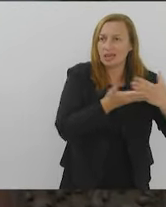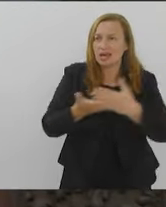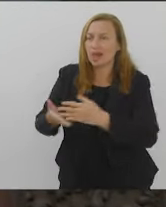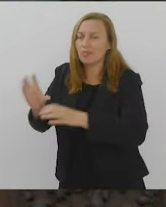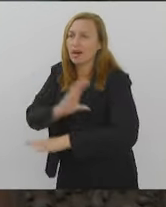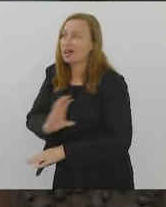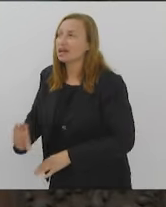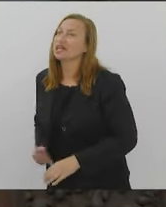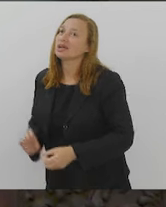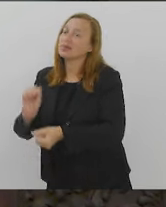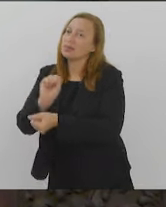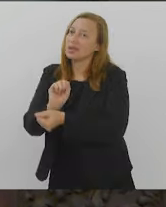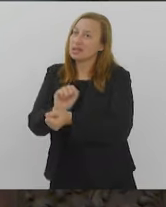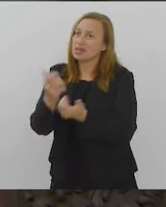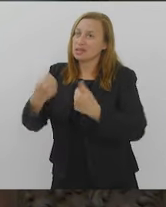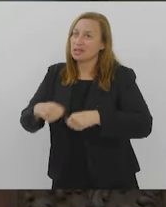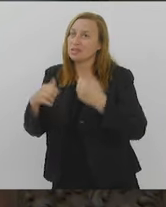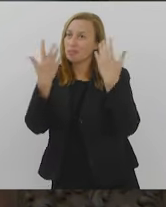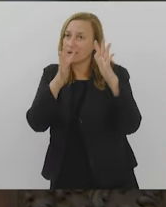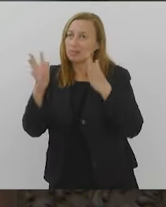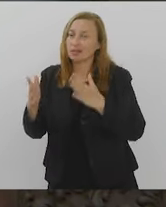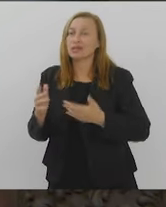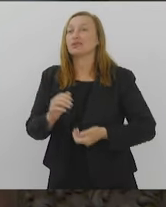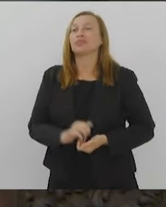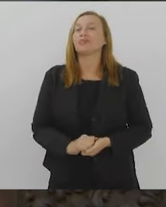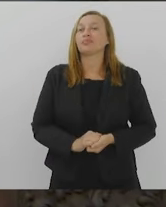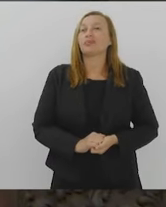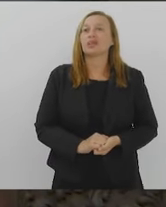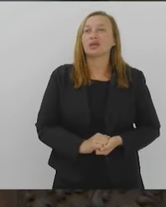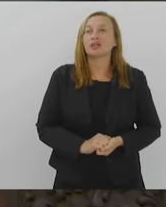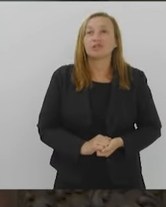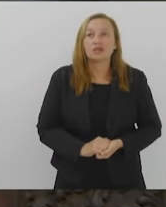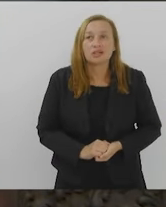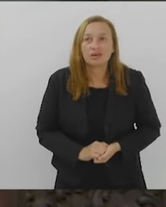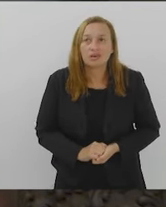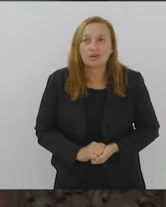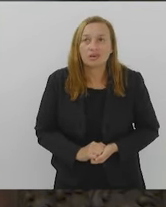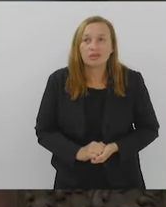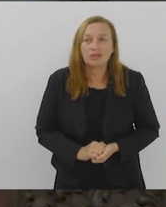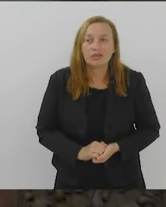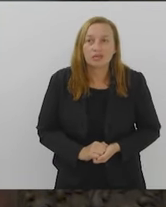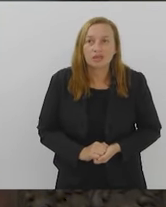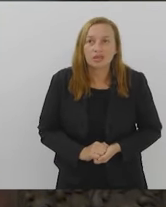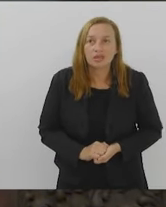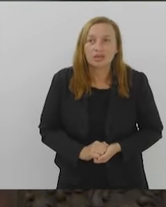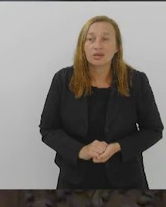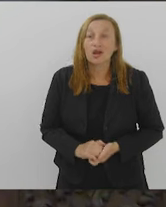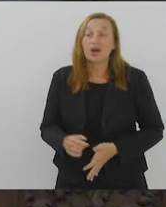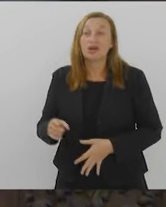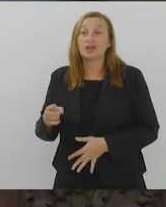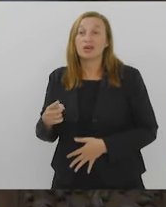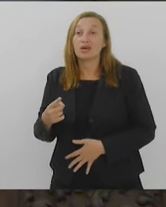e homenagear. E Túlio Barros Ferreira: ouvis como o